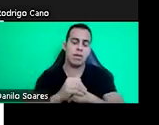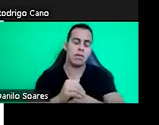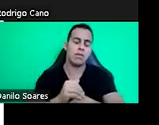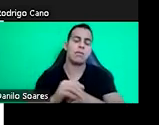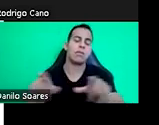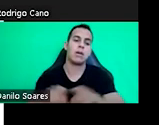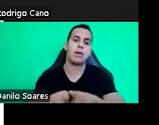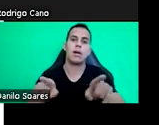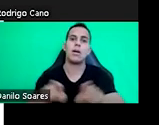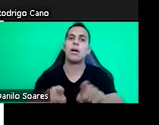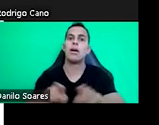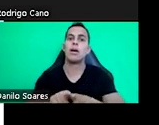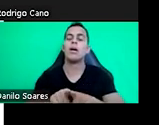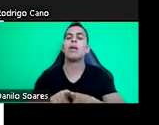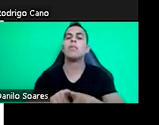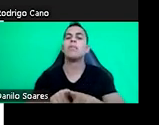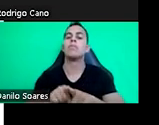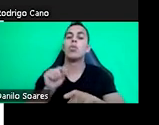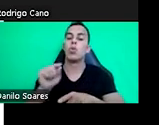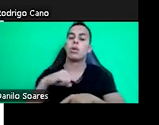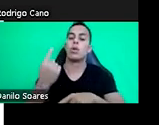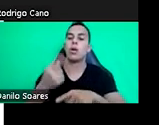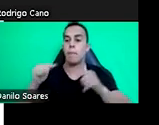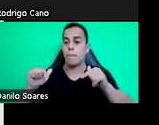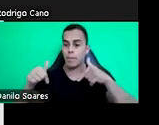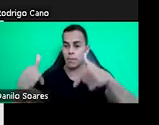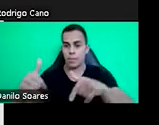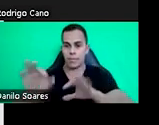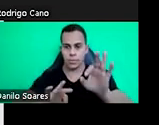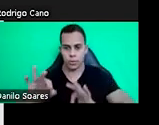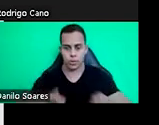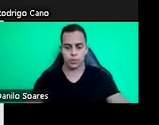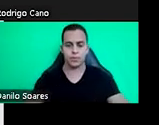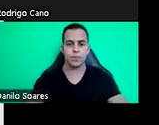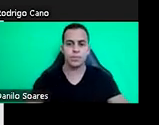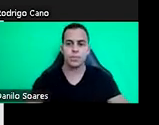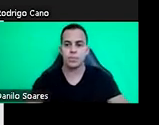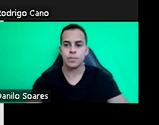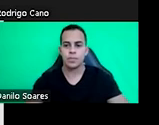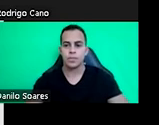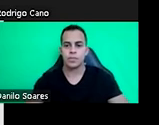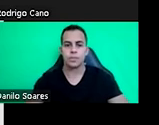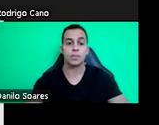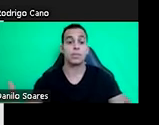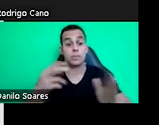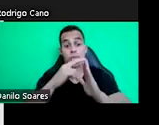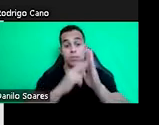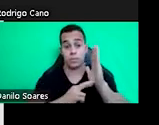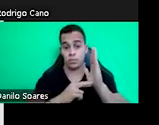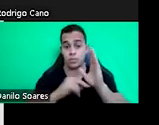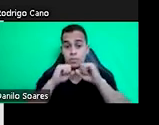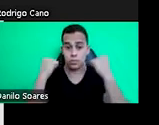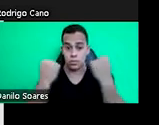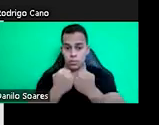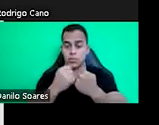aqui a partir dos nossos projetos. Então, esse é o roteiro do seminário. Eu vou começar